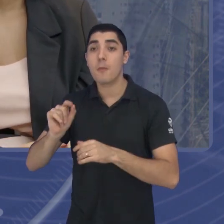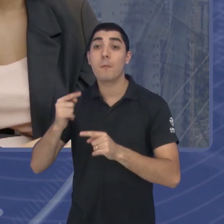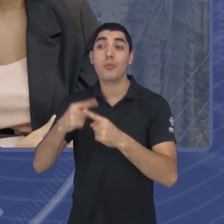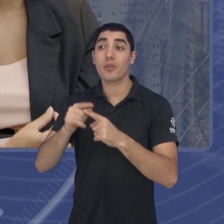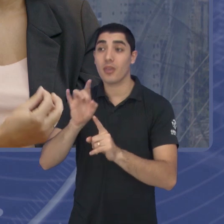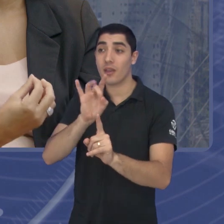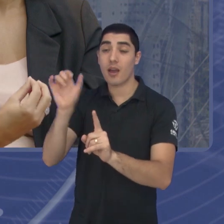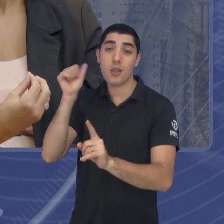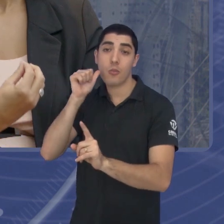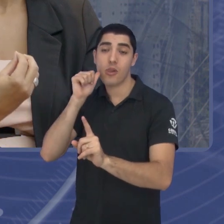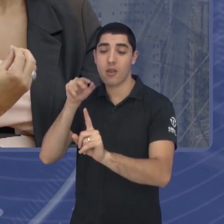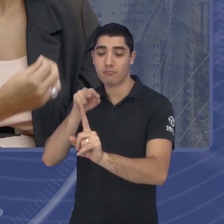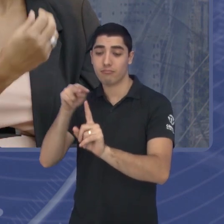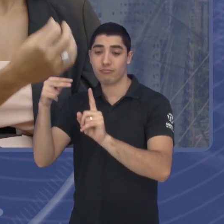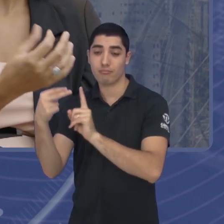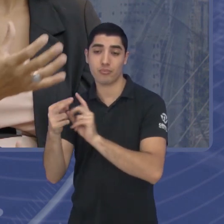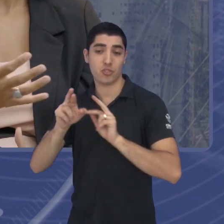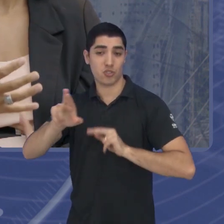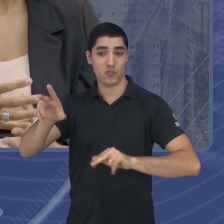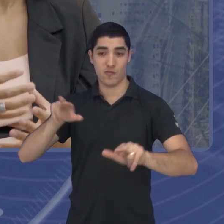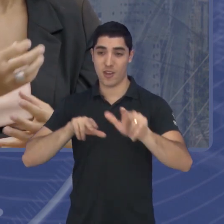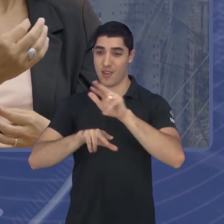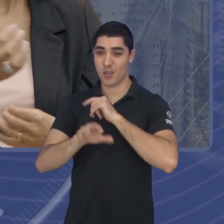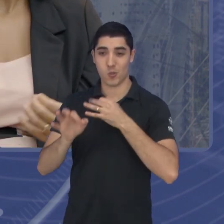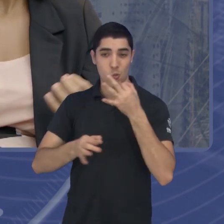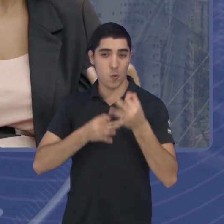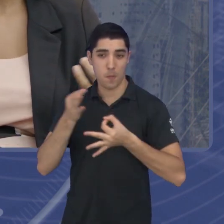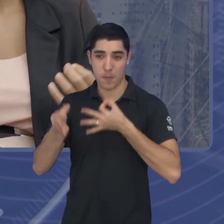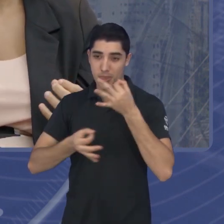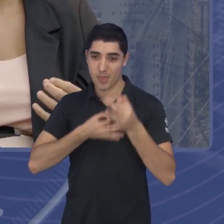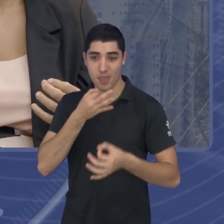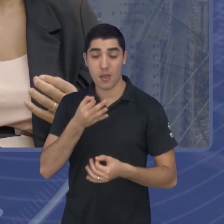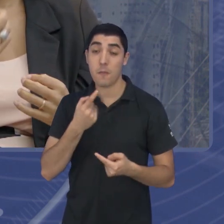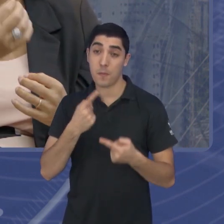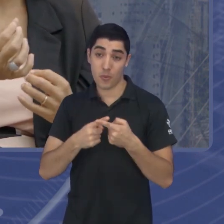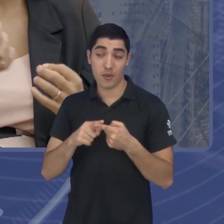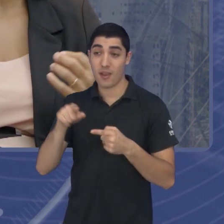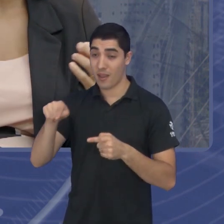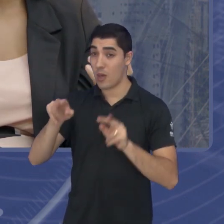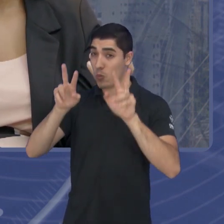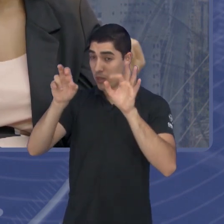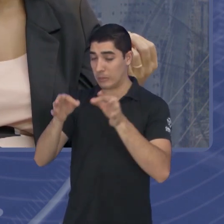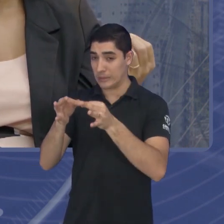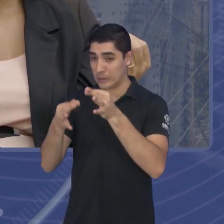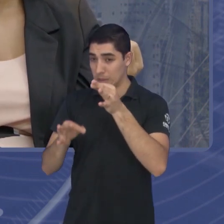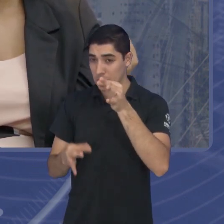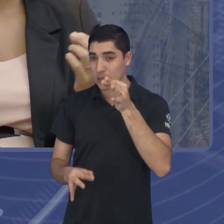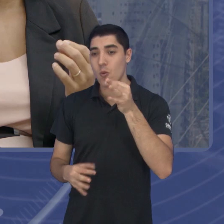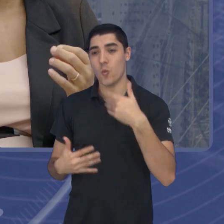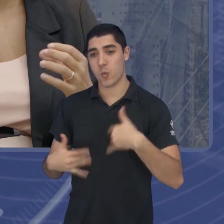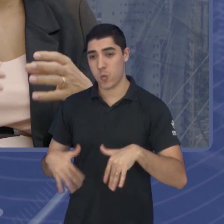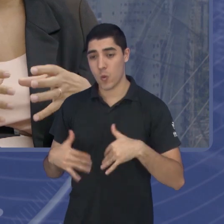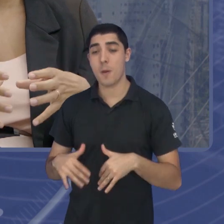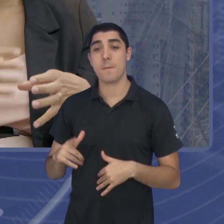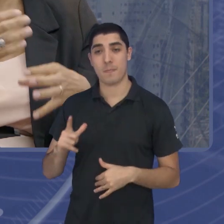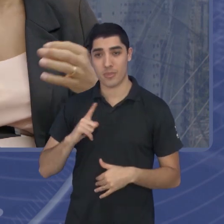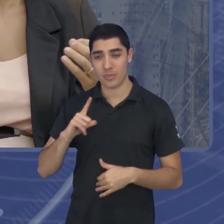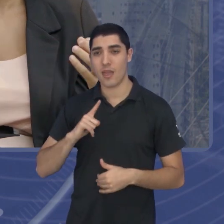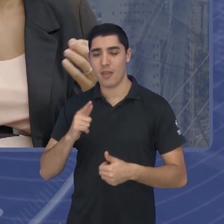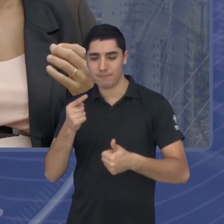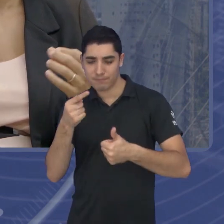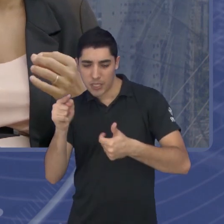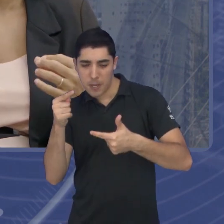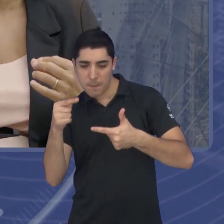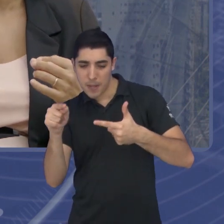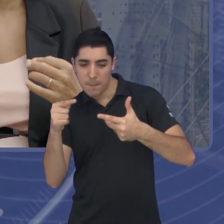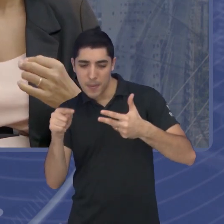veio e trouxe aqui, porque o aspecto é grande, né? São várias pontinhas pensando